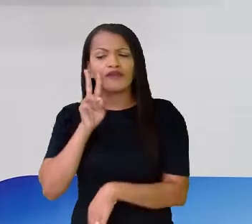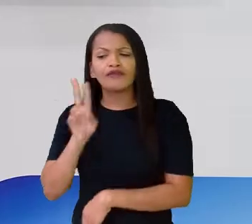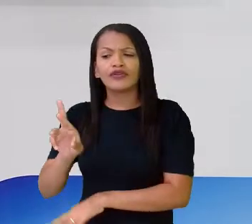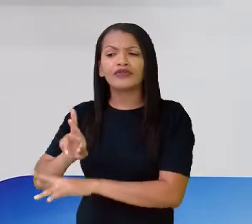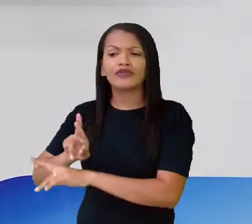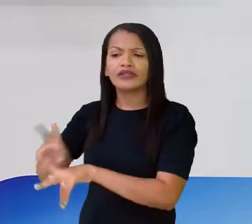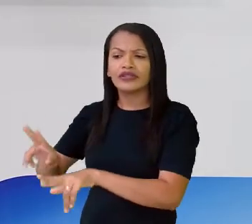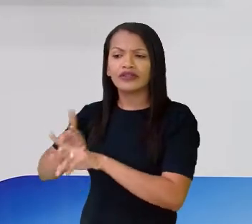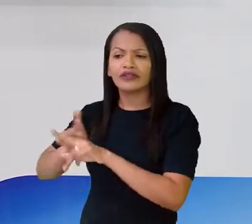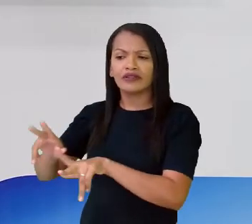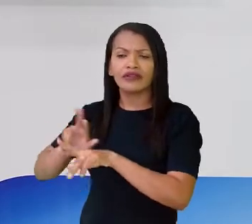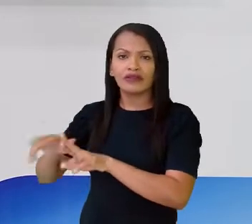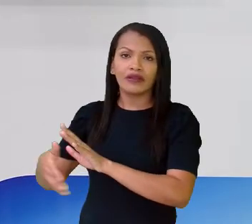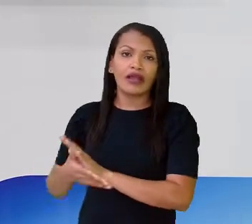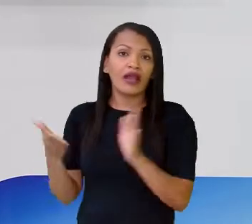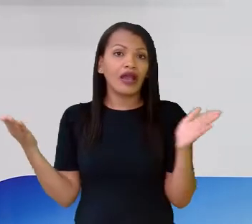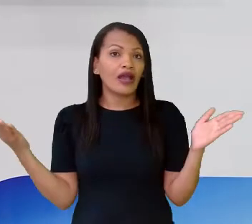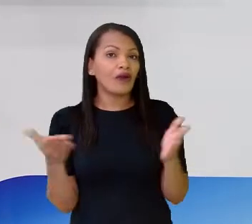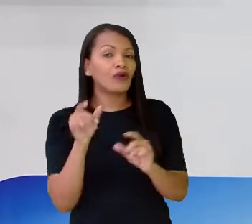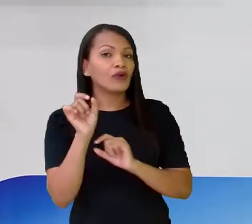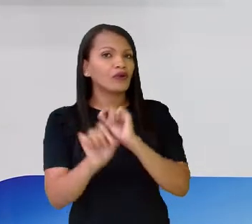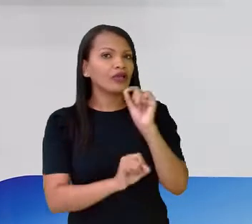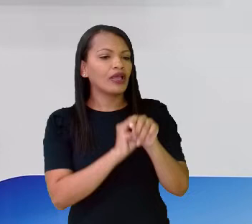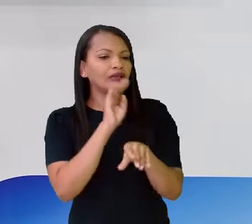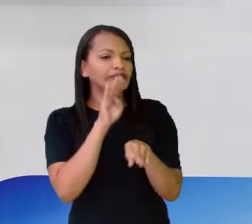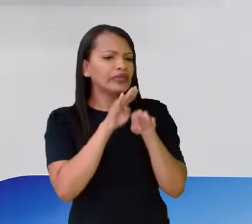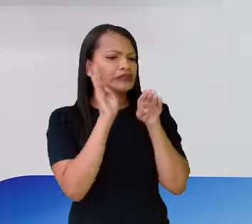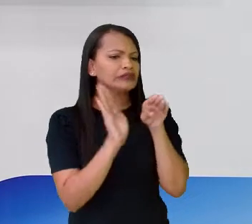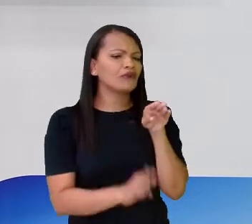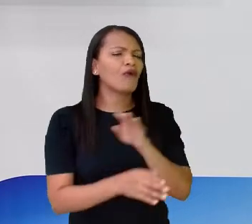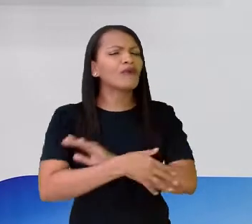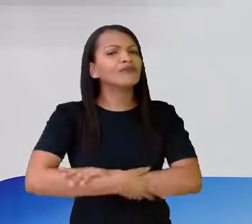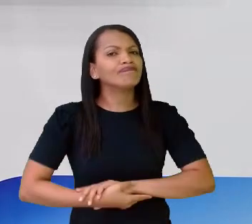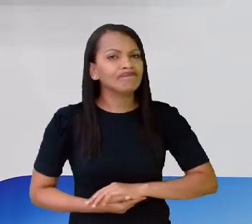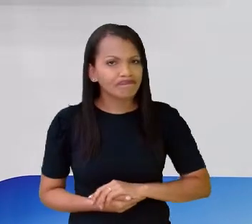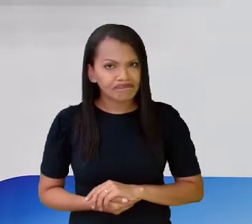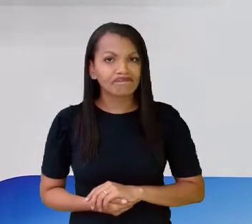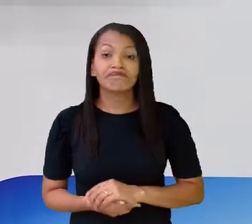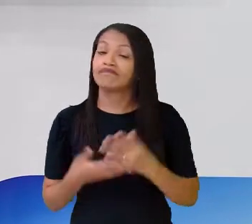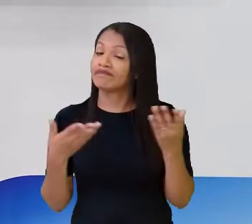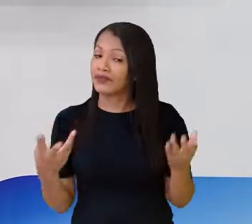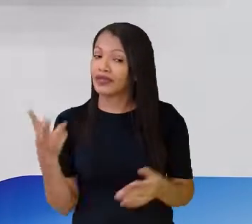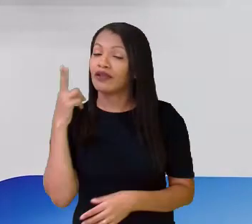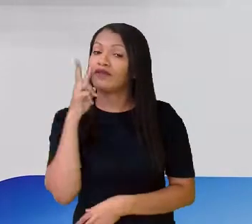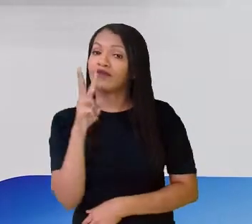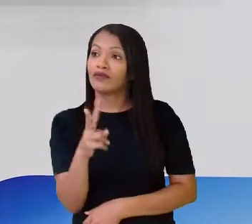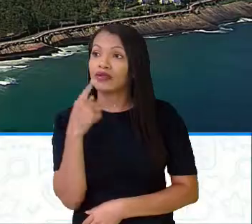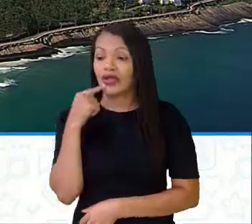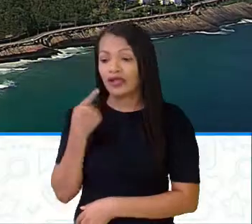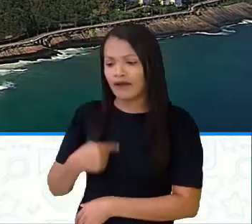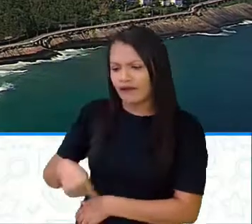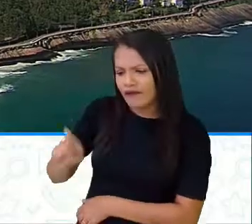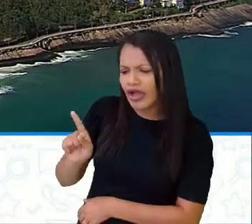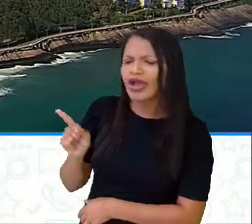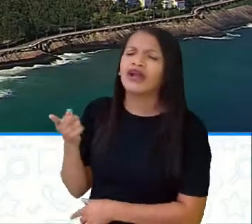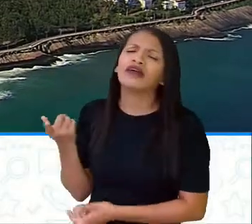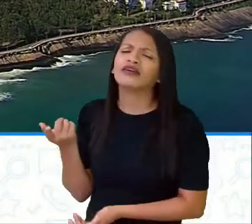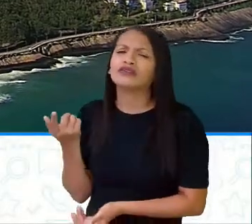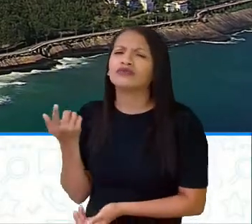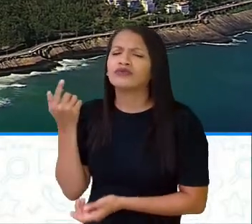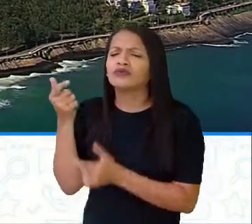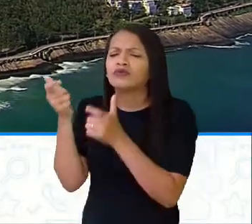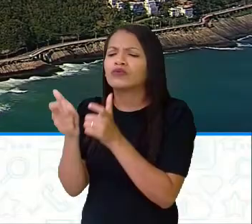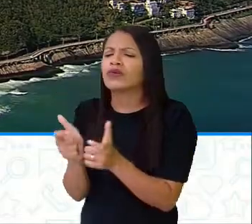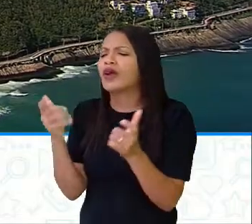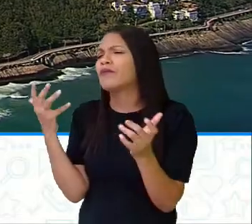Agora, o que é a questão do desigual aí? O desigual, gente, é quando a gente vai numa paisagem bonita dessa aqui no Rio de Janeiro e a gente